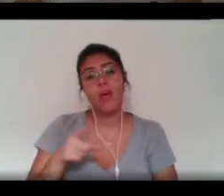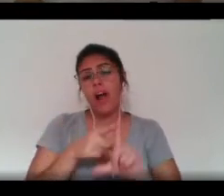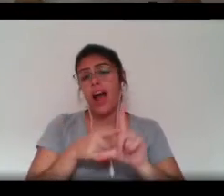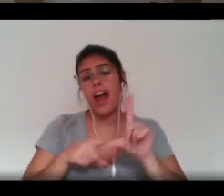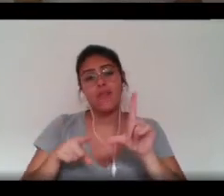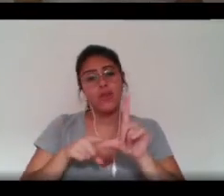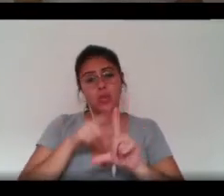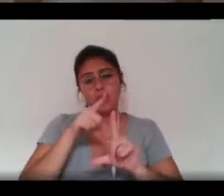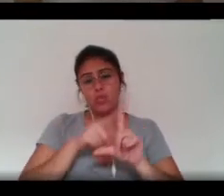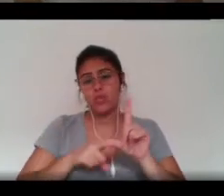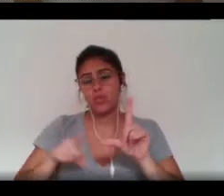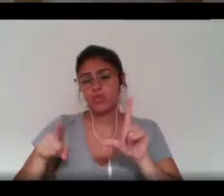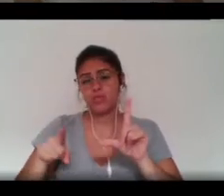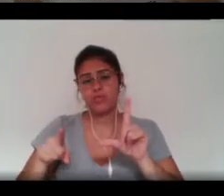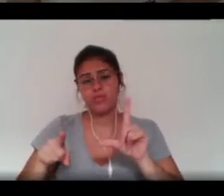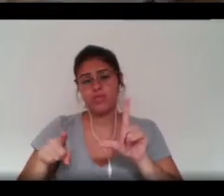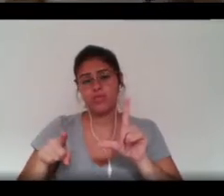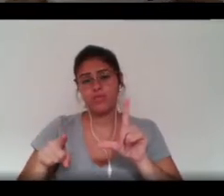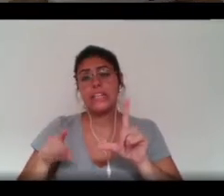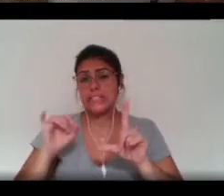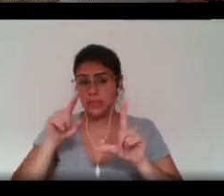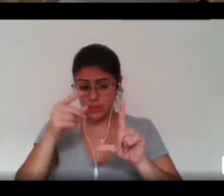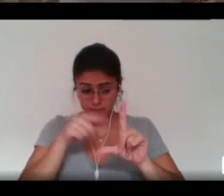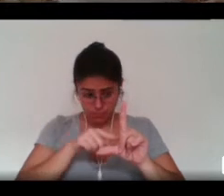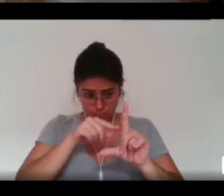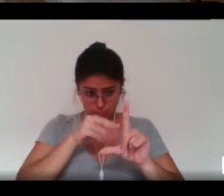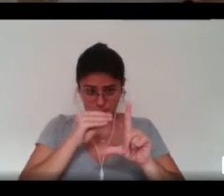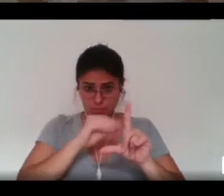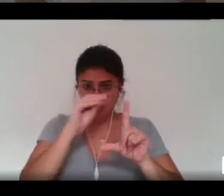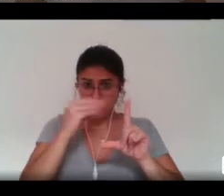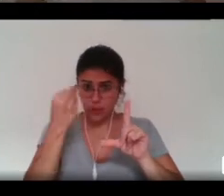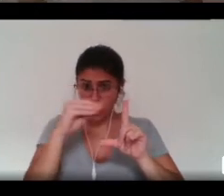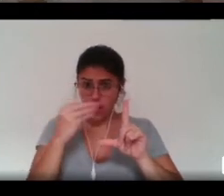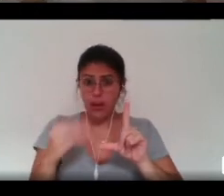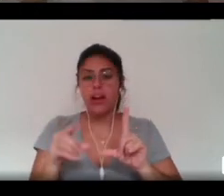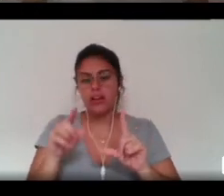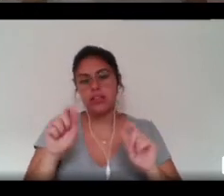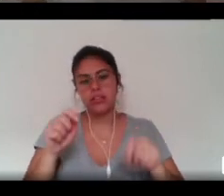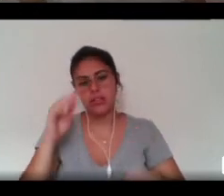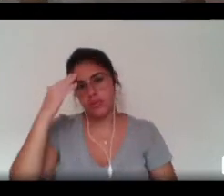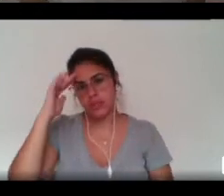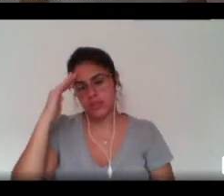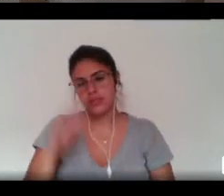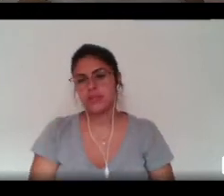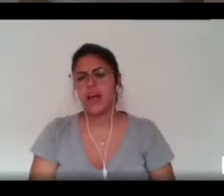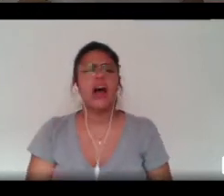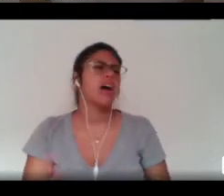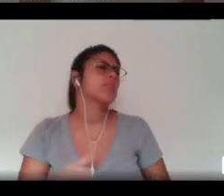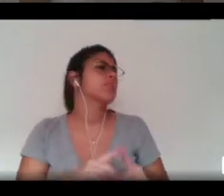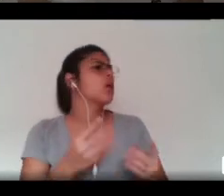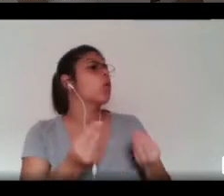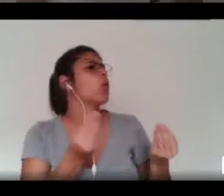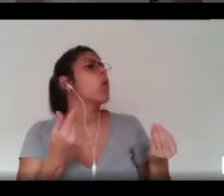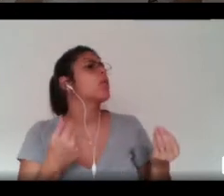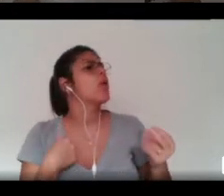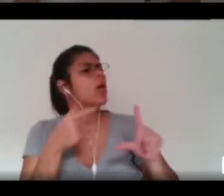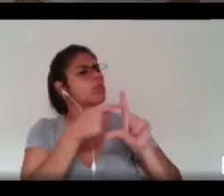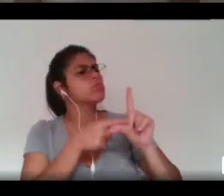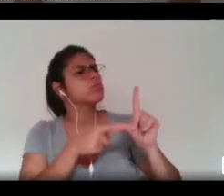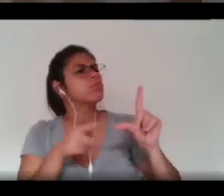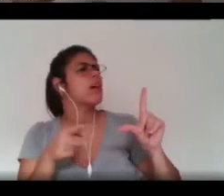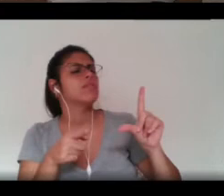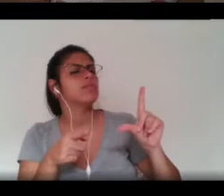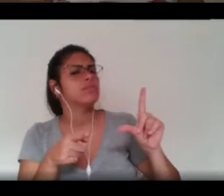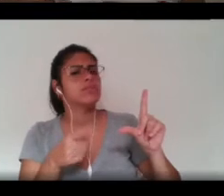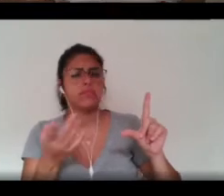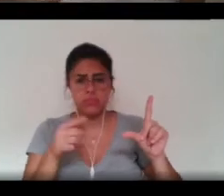gráfico. Se você fizer o gráfico, você consegue entender. Professor, como é que eu faço o gráfico? Se você for no